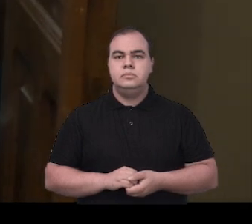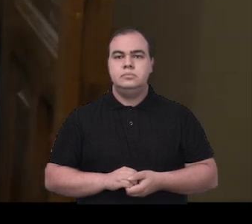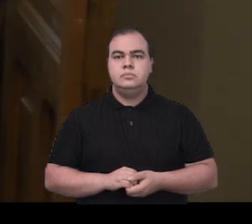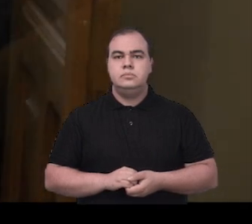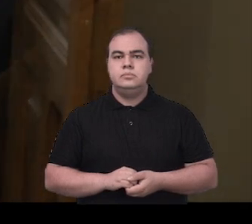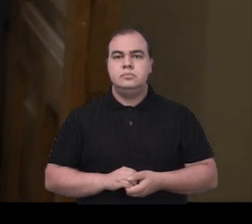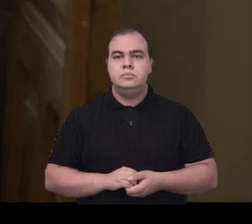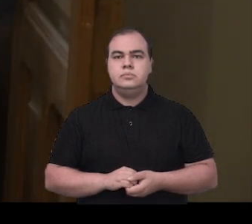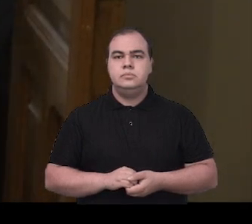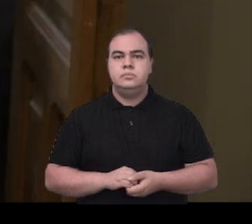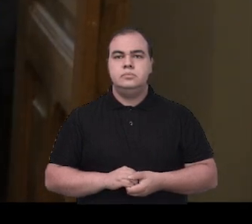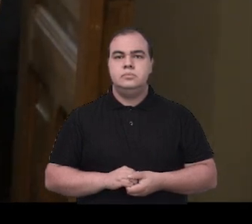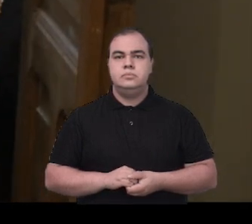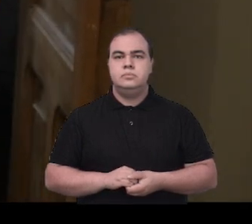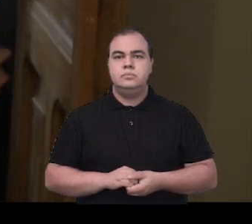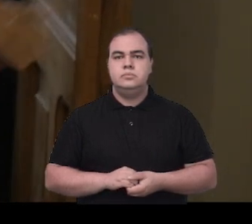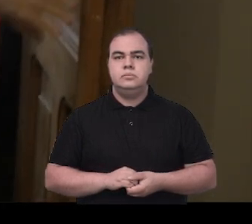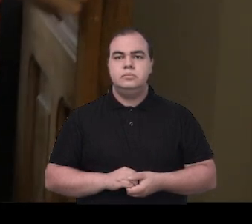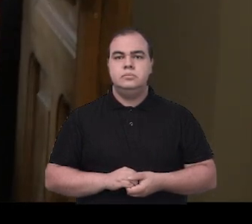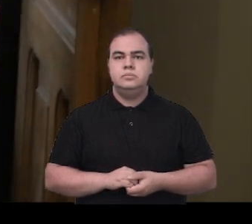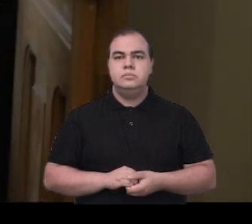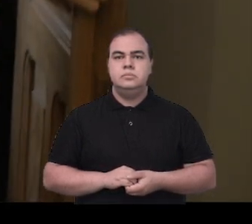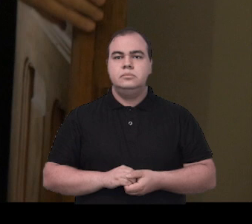De fora e fecham a porta principal.